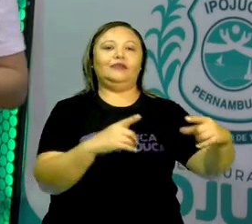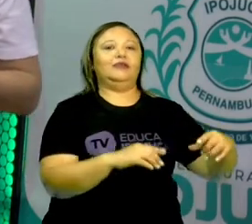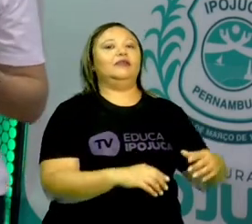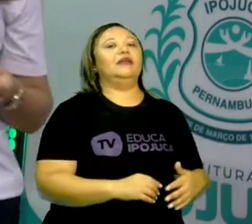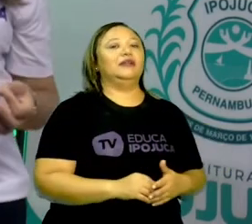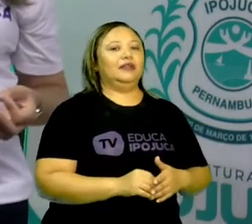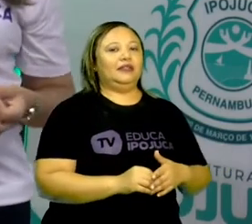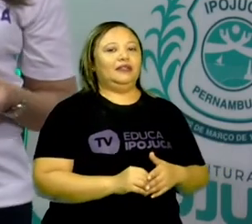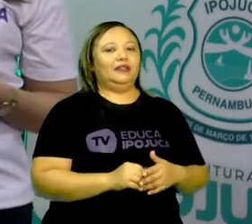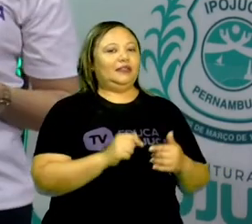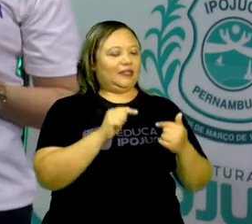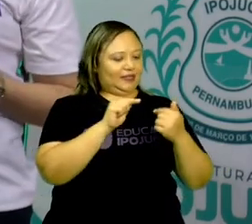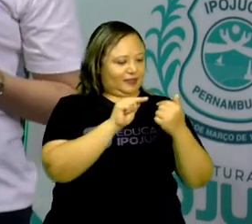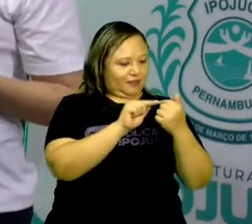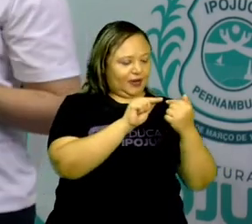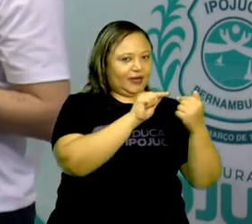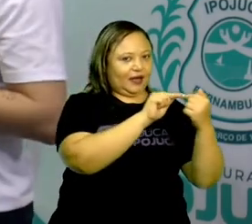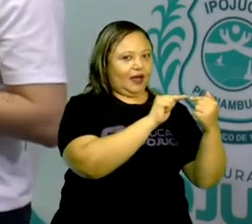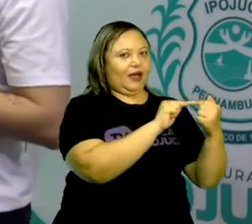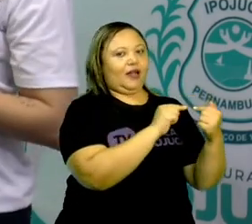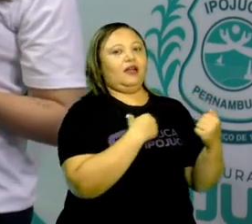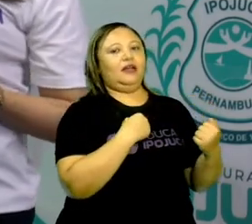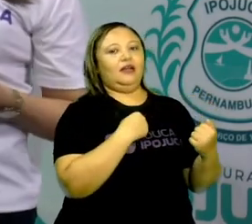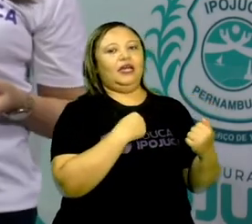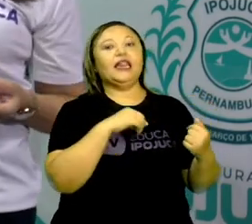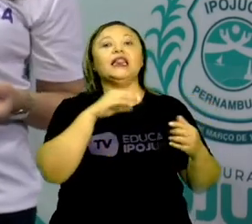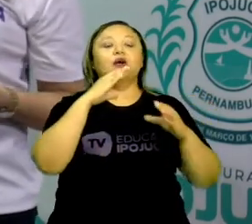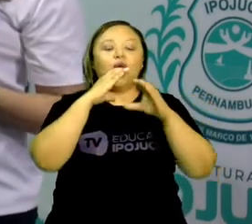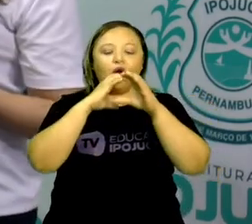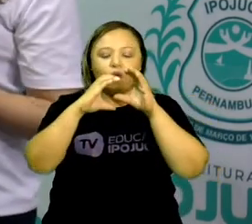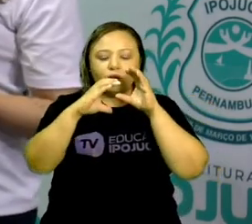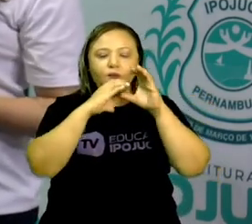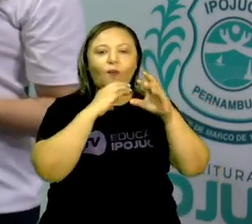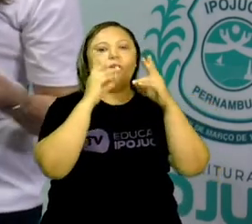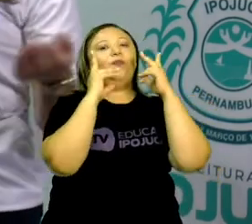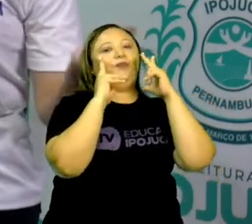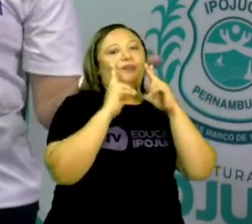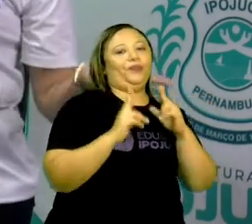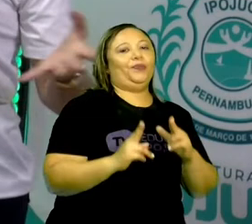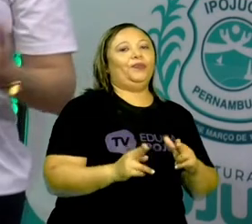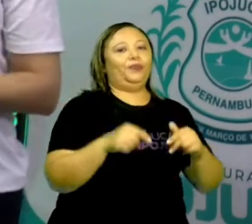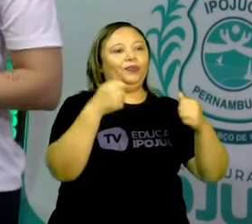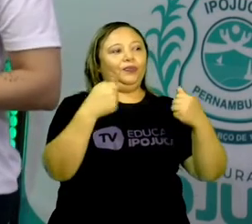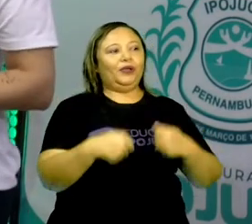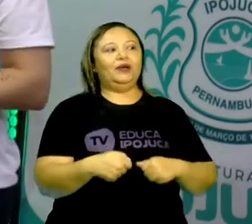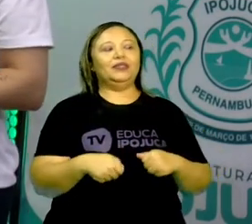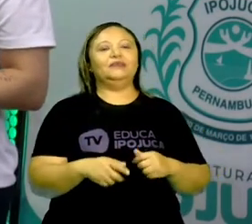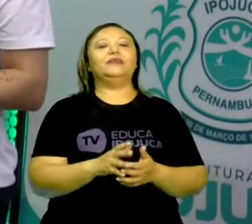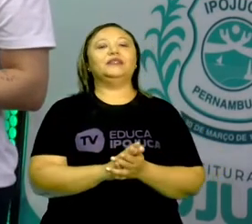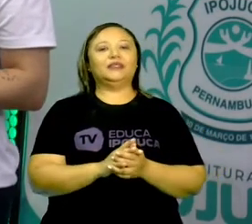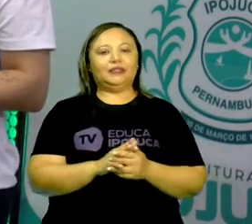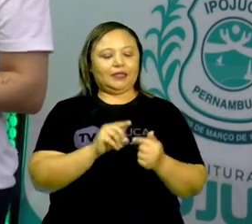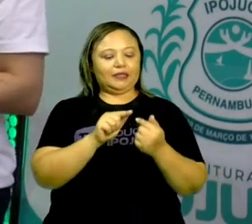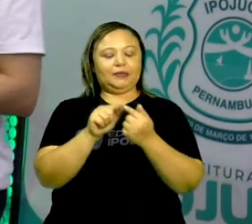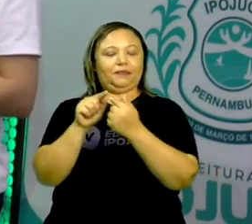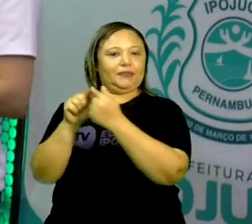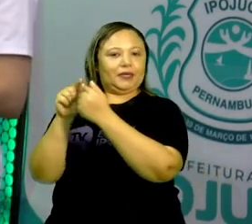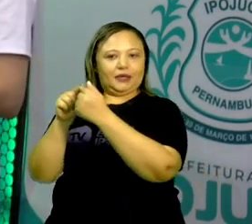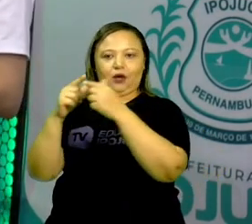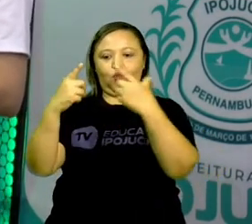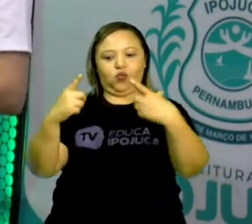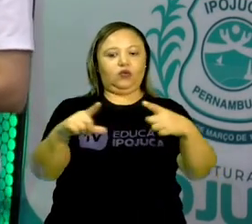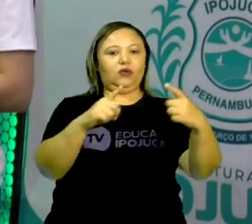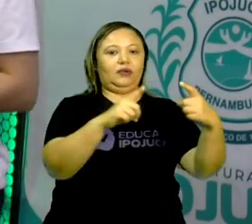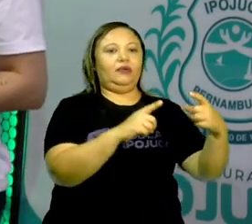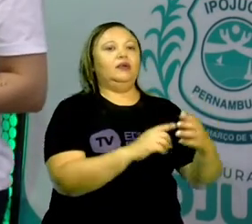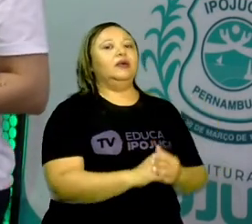ao contexto, à situação comunicativa, certo? E aí chegou a hora do nosso desafio da